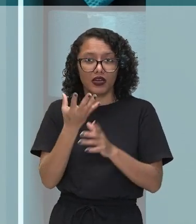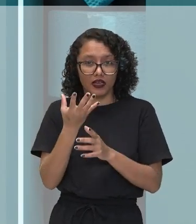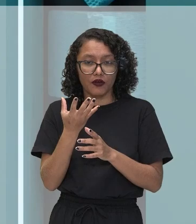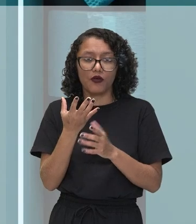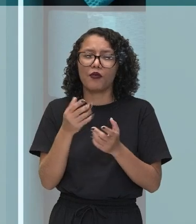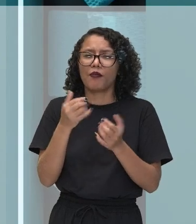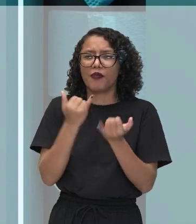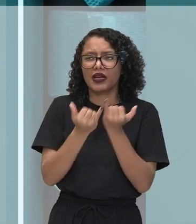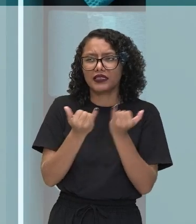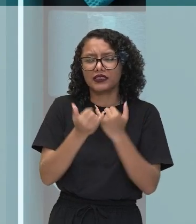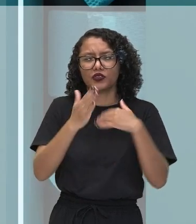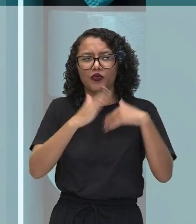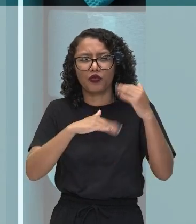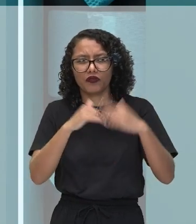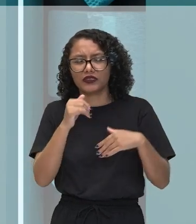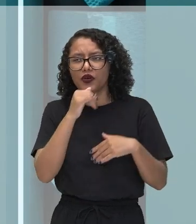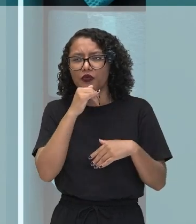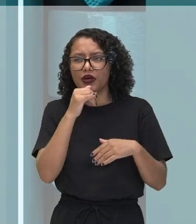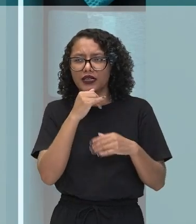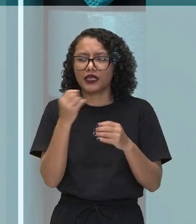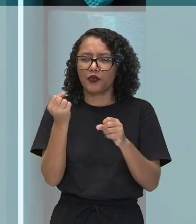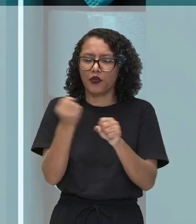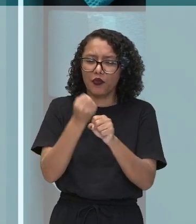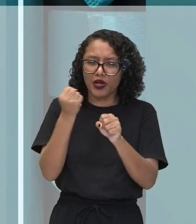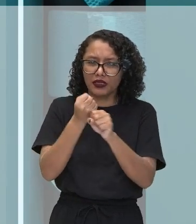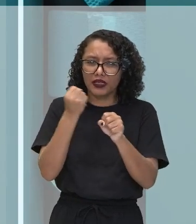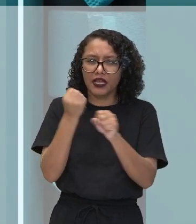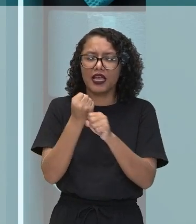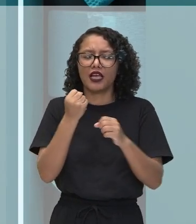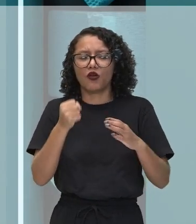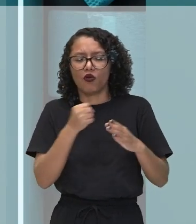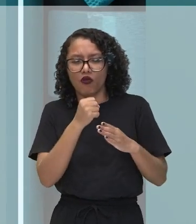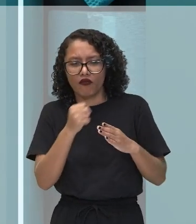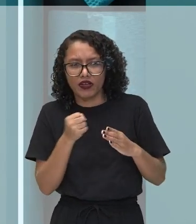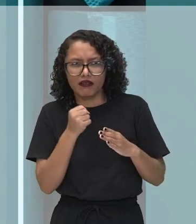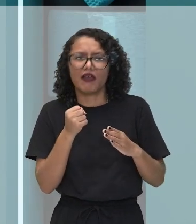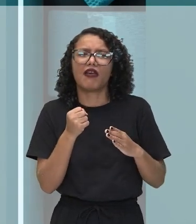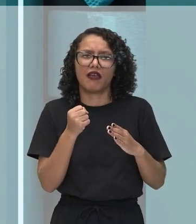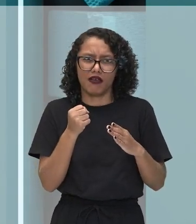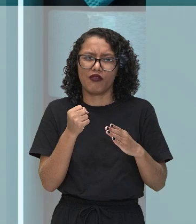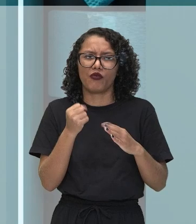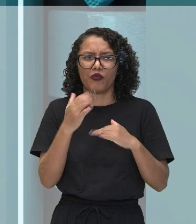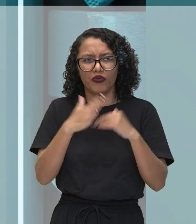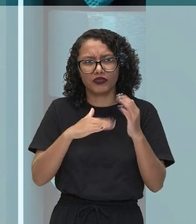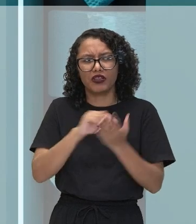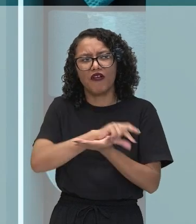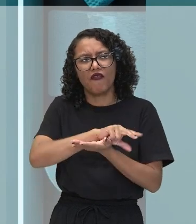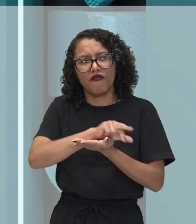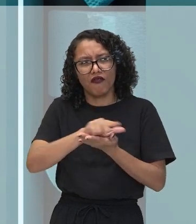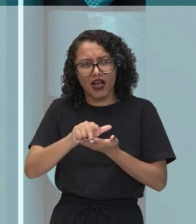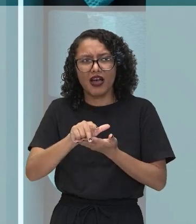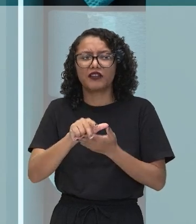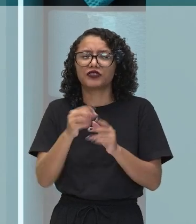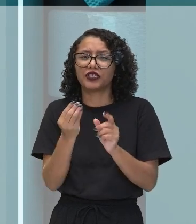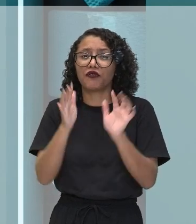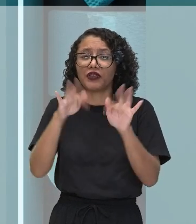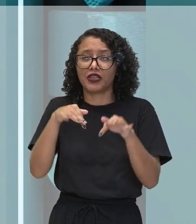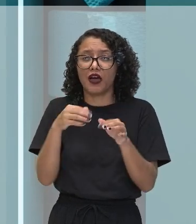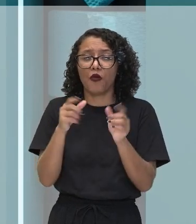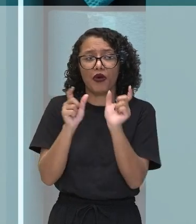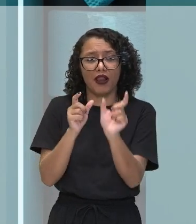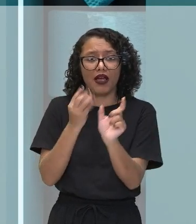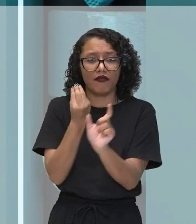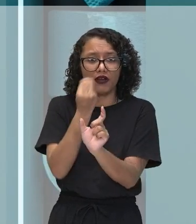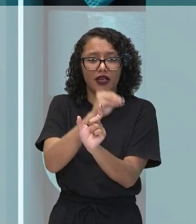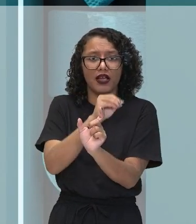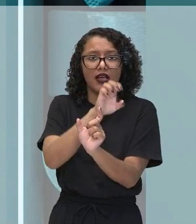pedreiro, confeiteiro. Então notem aí que a formação ela se deu ali nessa situação, ok? Muito